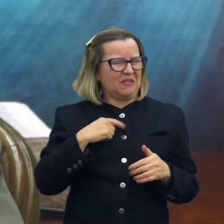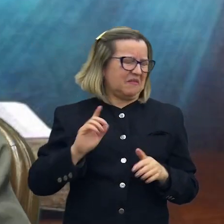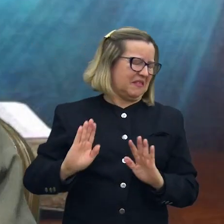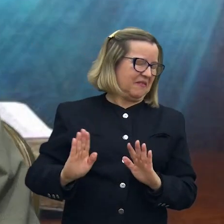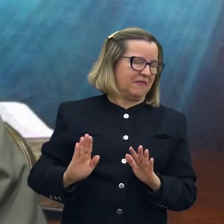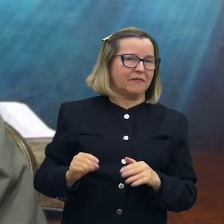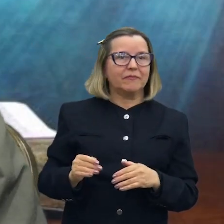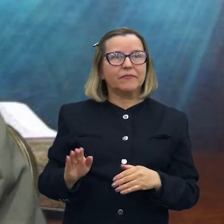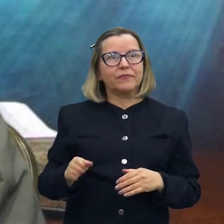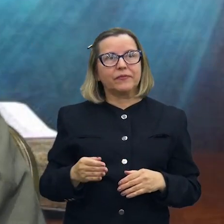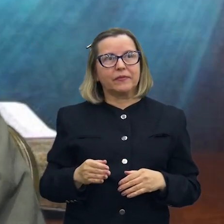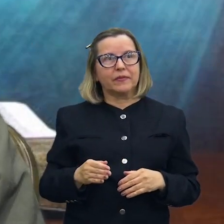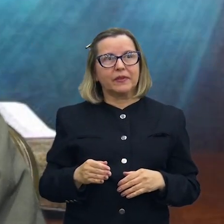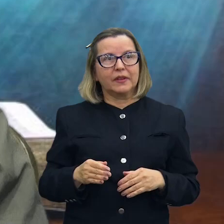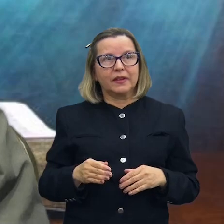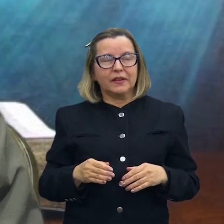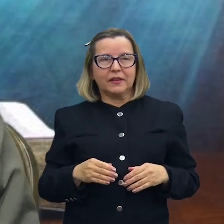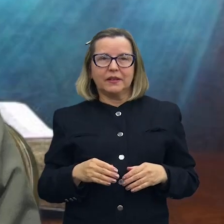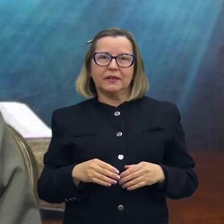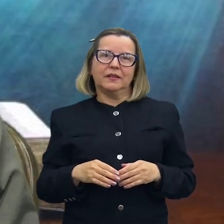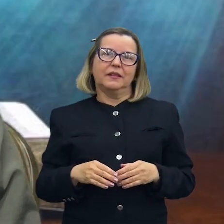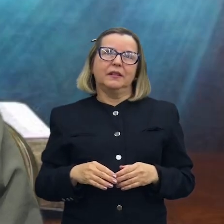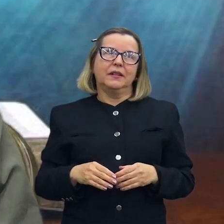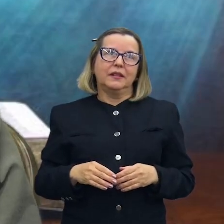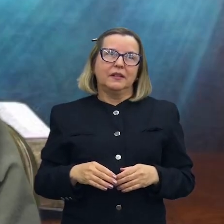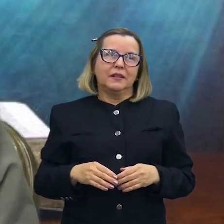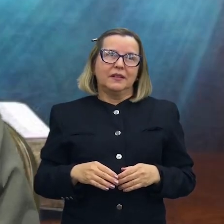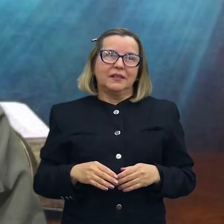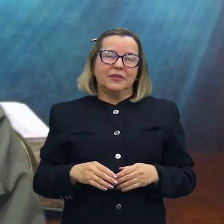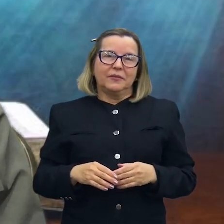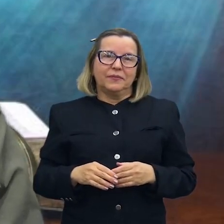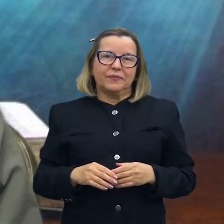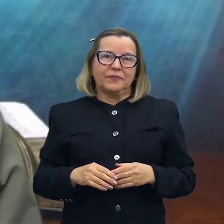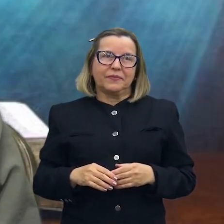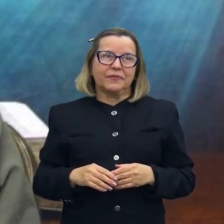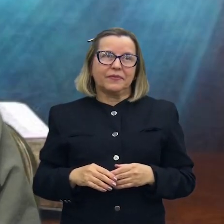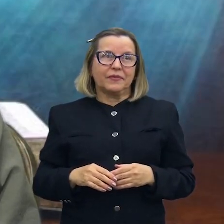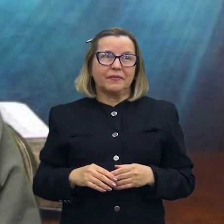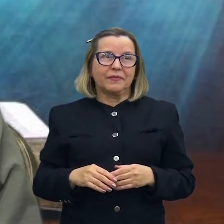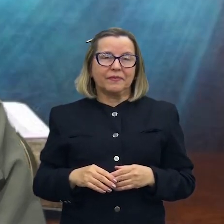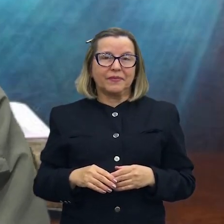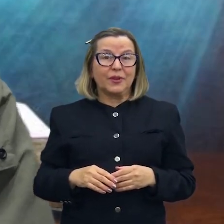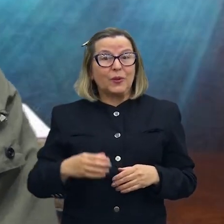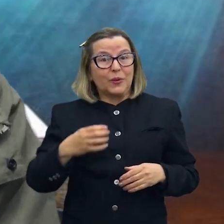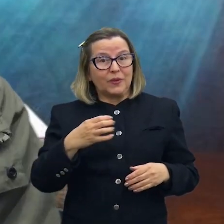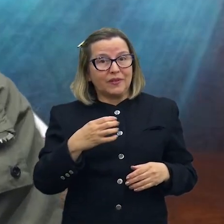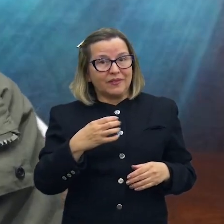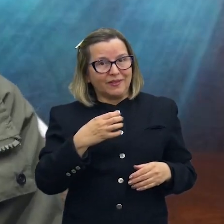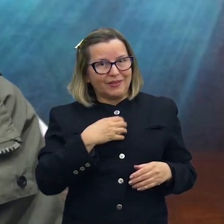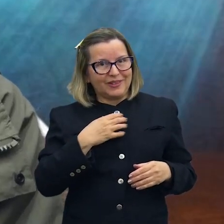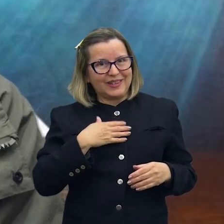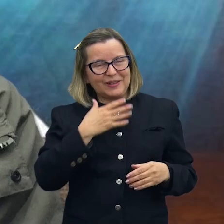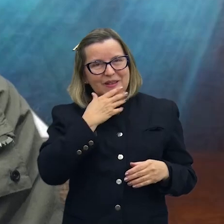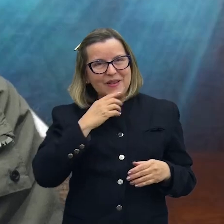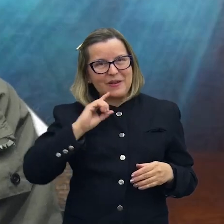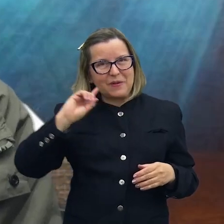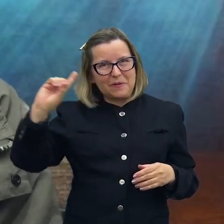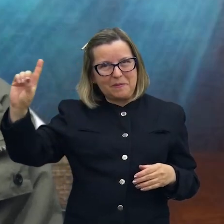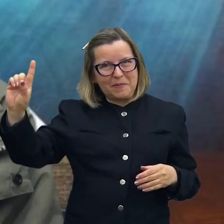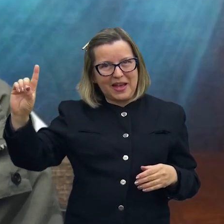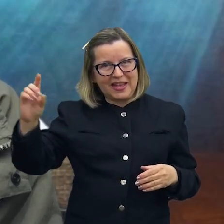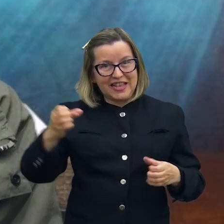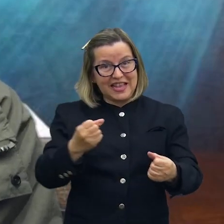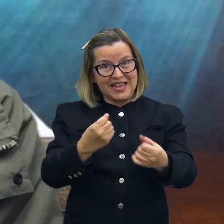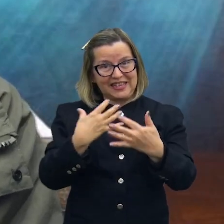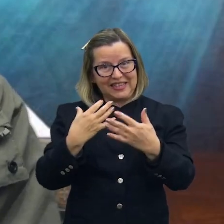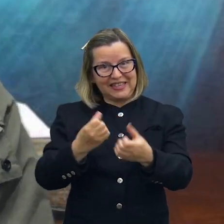em financiamento de imóveis e são prósperas. Sim, não significa que não vai acontecer. Só que a maneira do Pai, como Ele